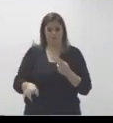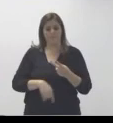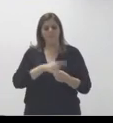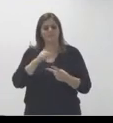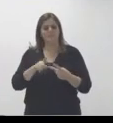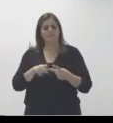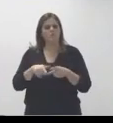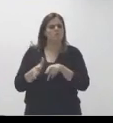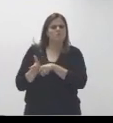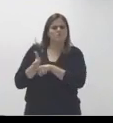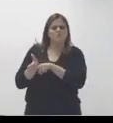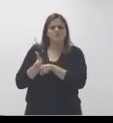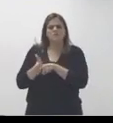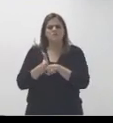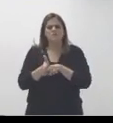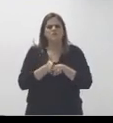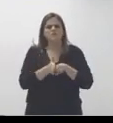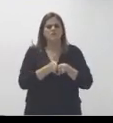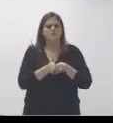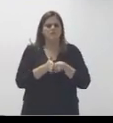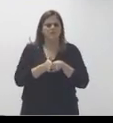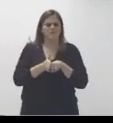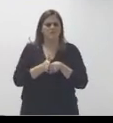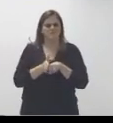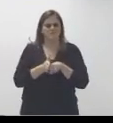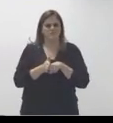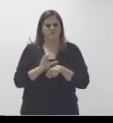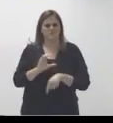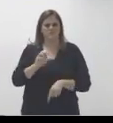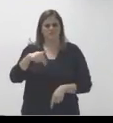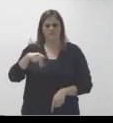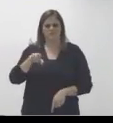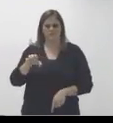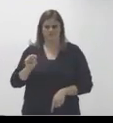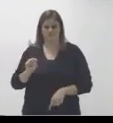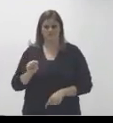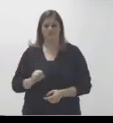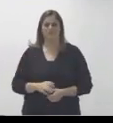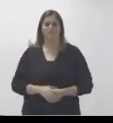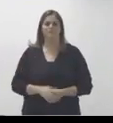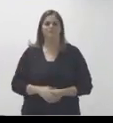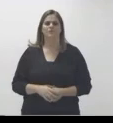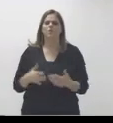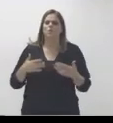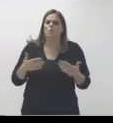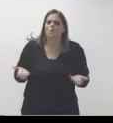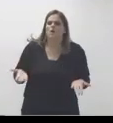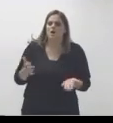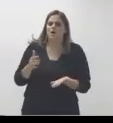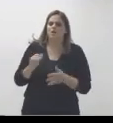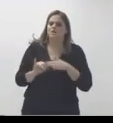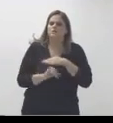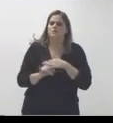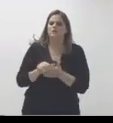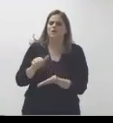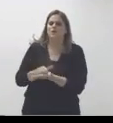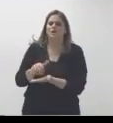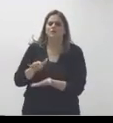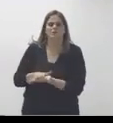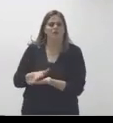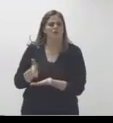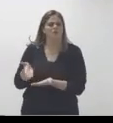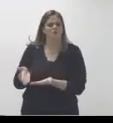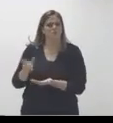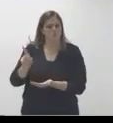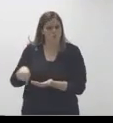investigação no âmbito do que 10 né que entidades estão sendo credenciados como equipamentos de